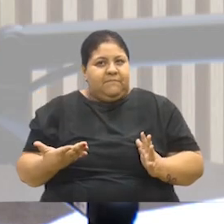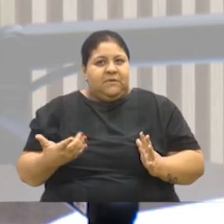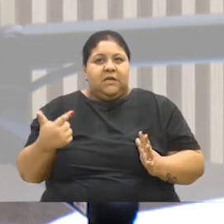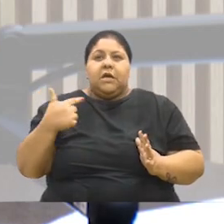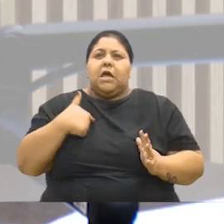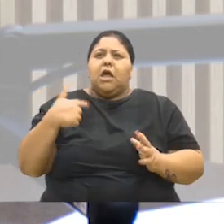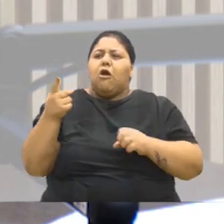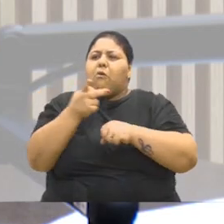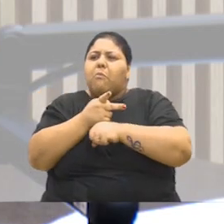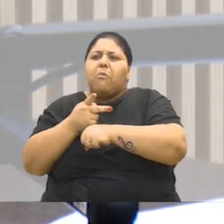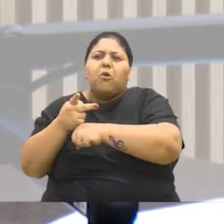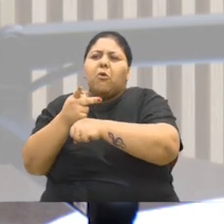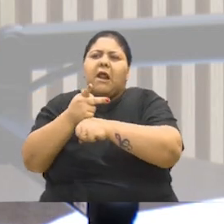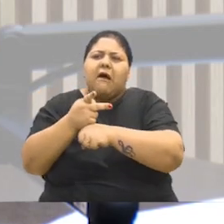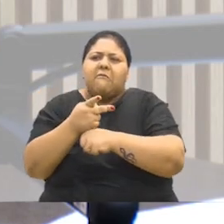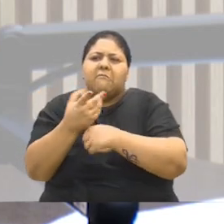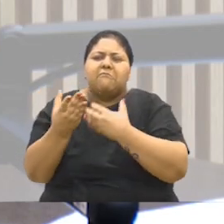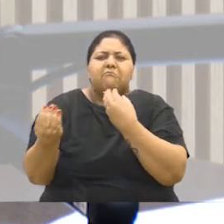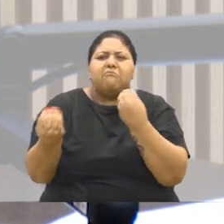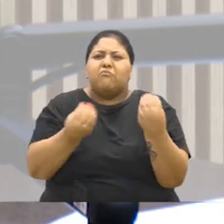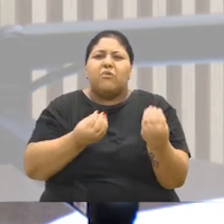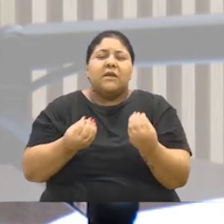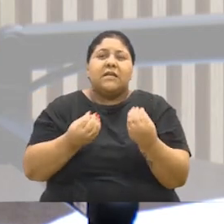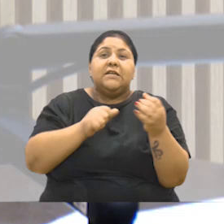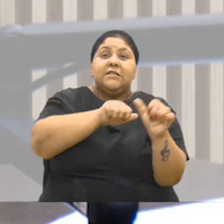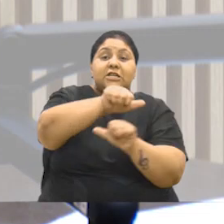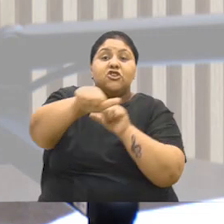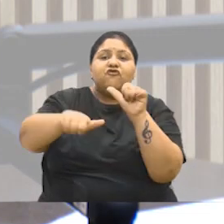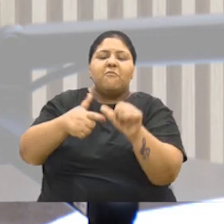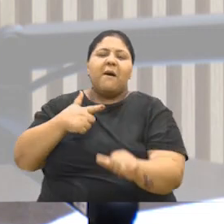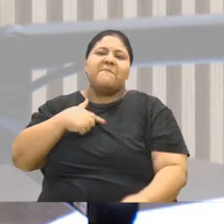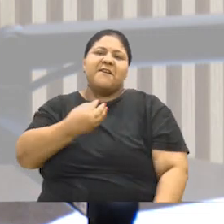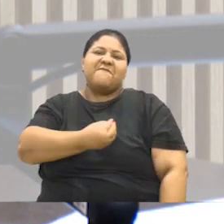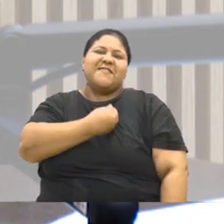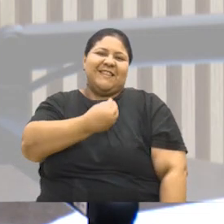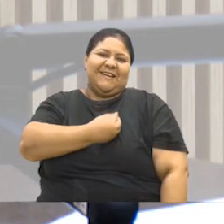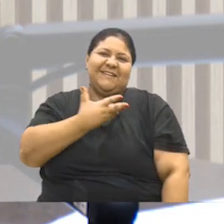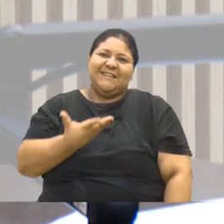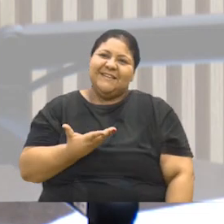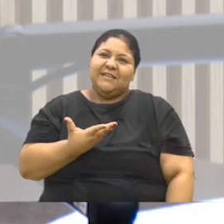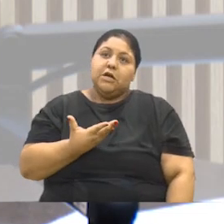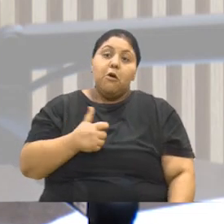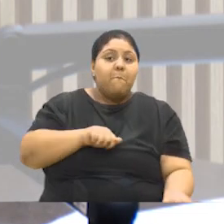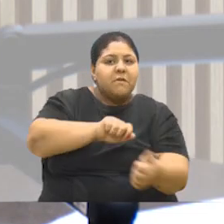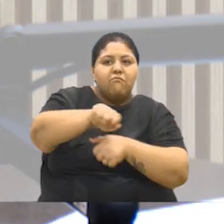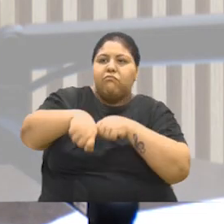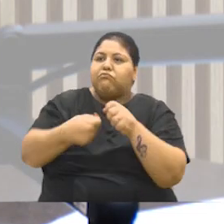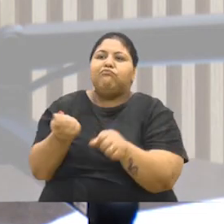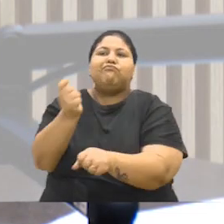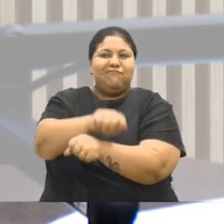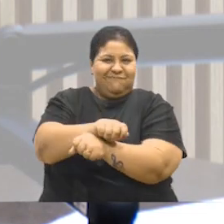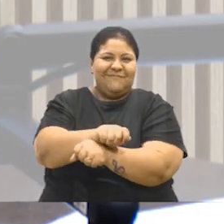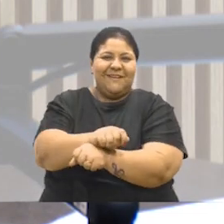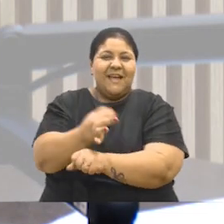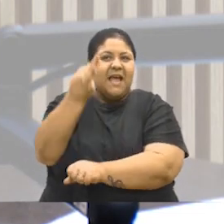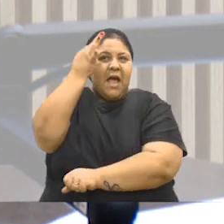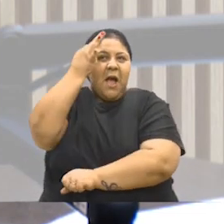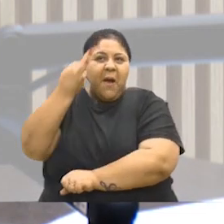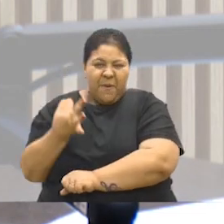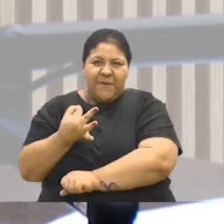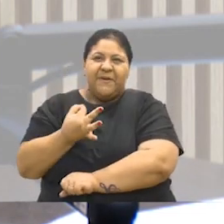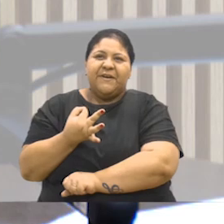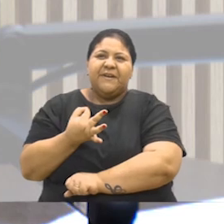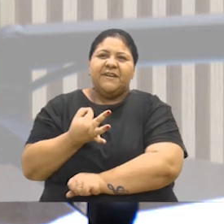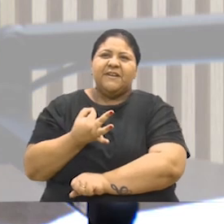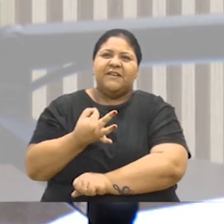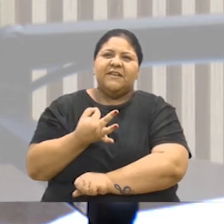alguma coisa realmente, né? Que pudesse transformar a minha vida. Que pudesse me mudar. Porque eu entendia que tinha mais